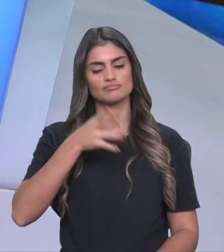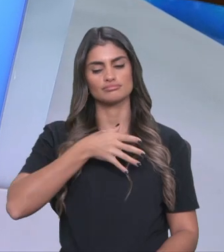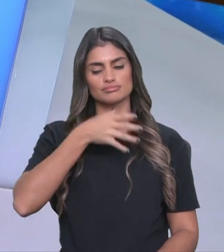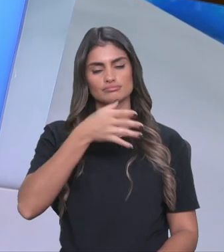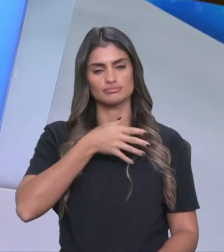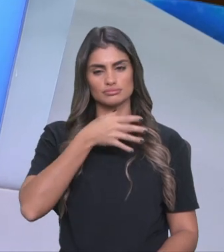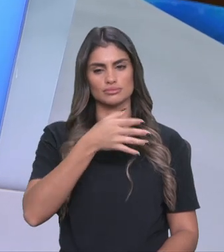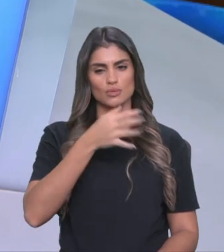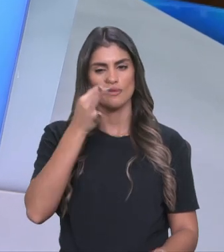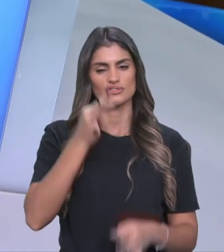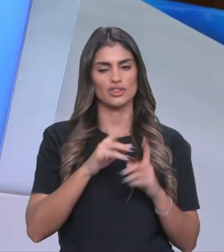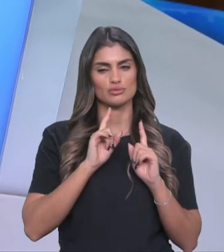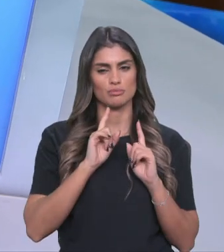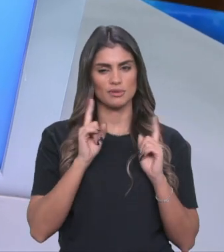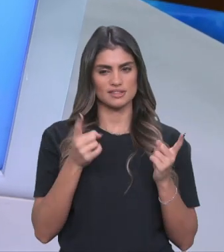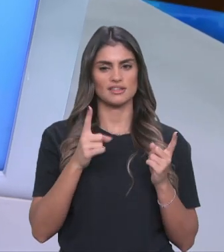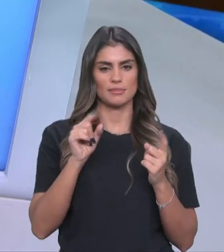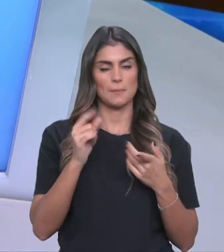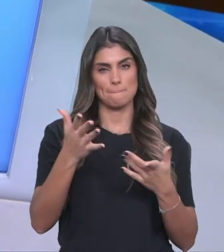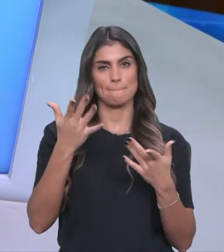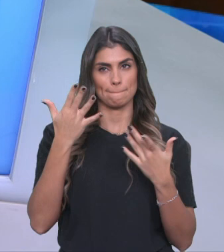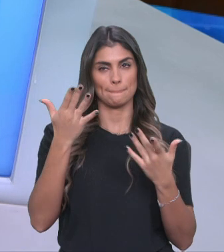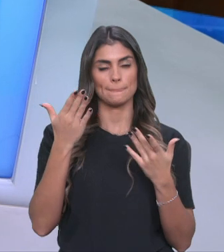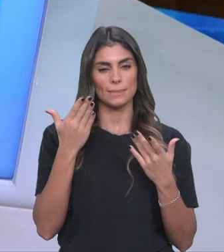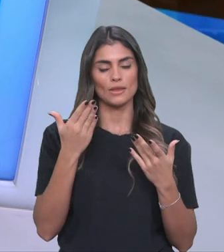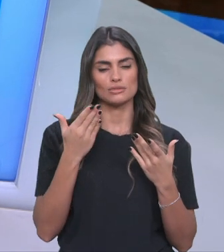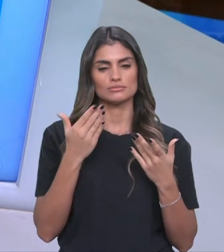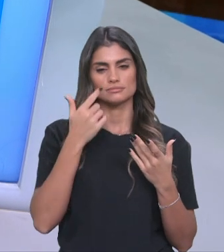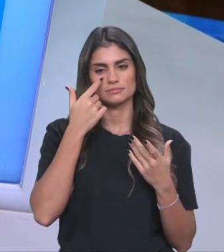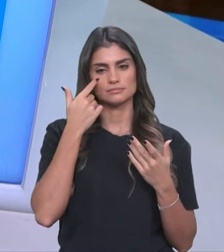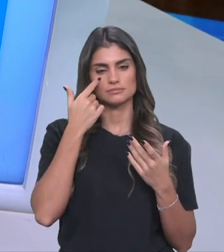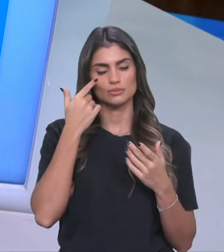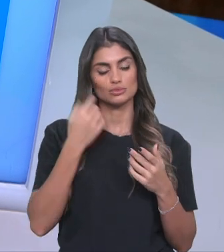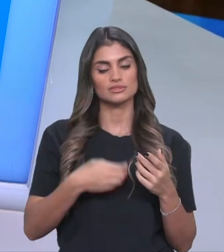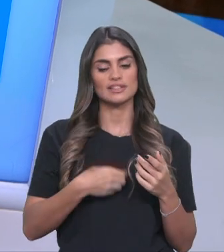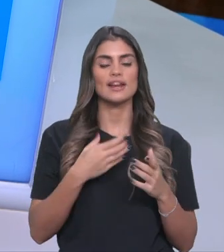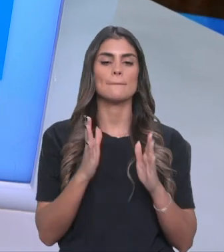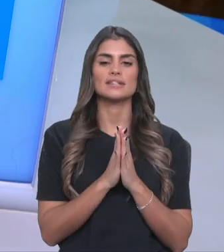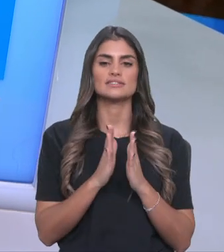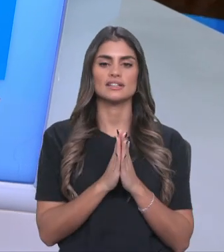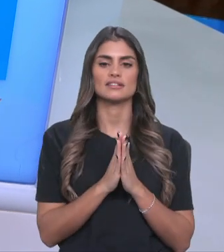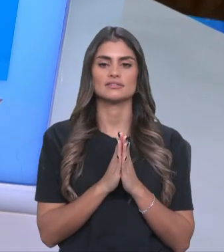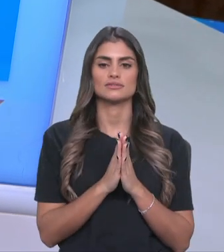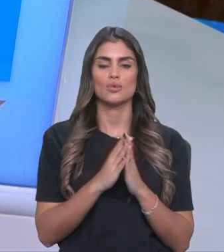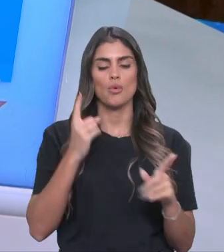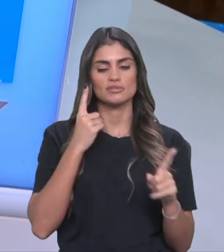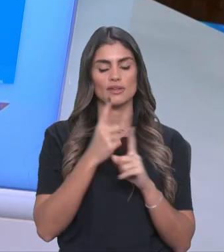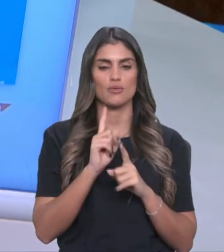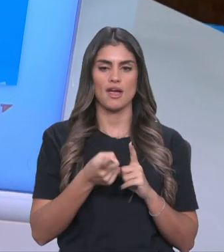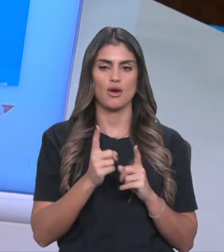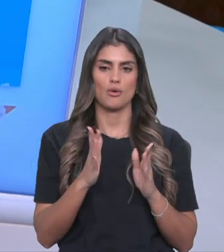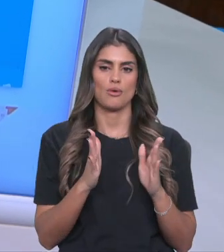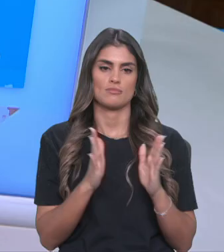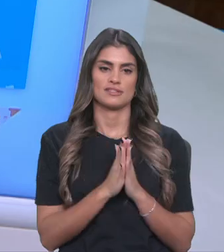do mistério, até na antevisão da glória, este sentido missionário, porque a missa tem que levar sempre à missão. A missa é missionária,